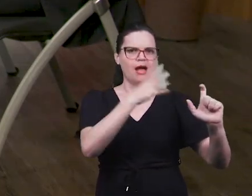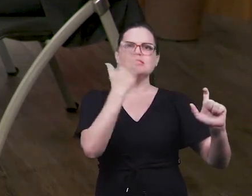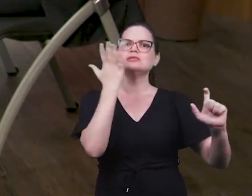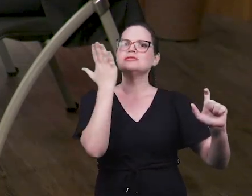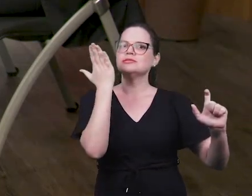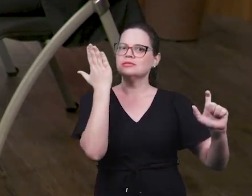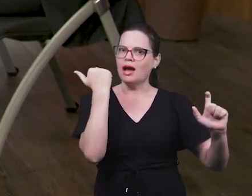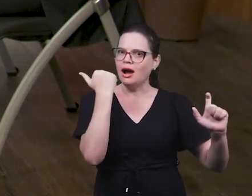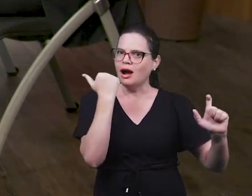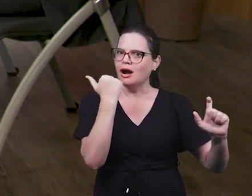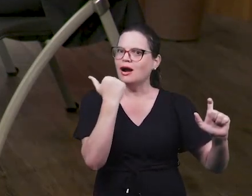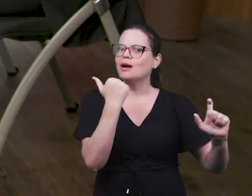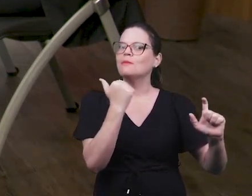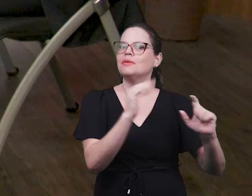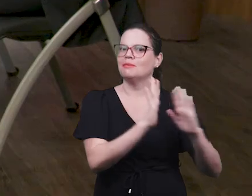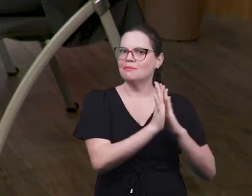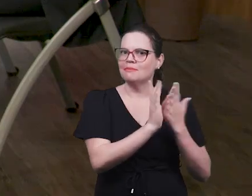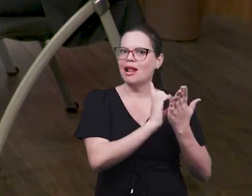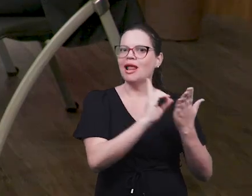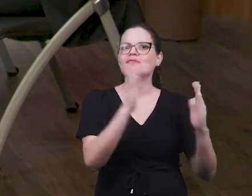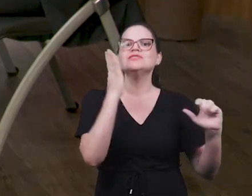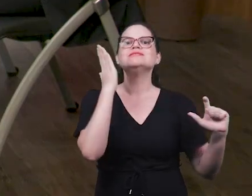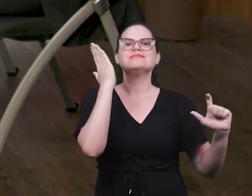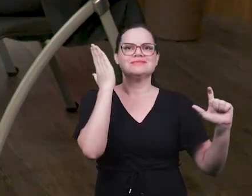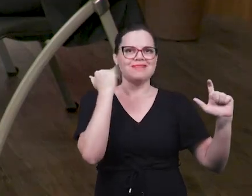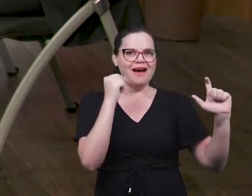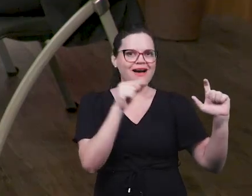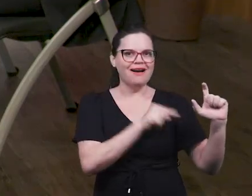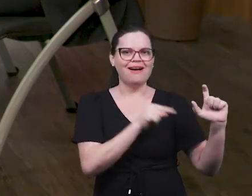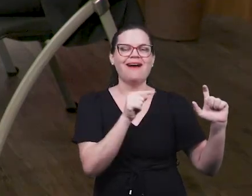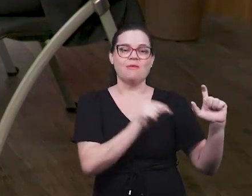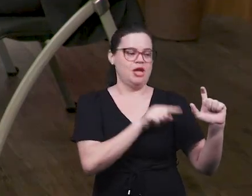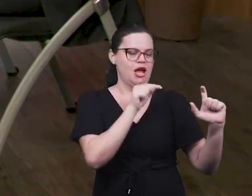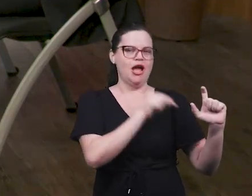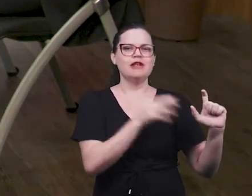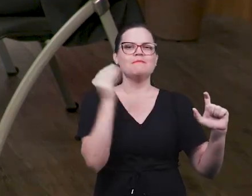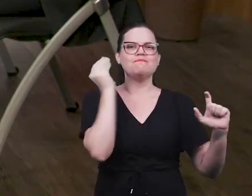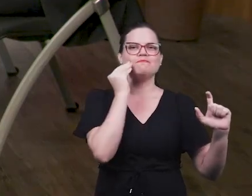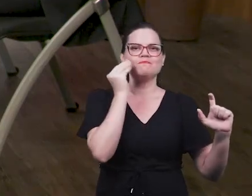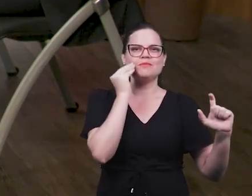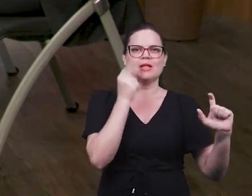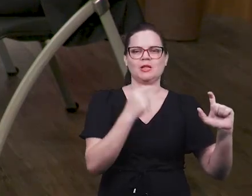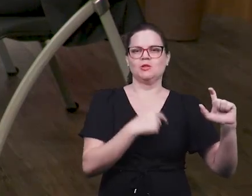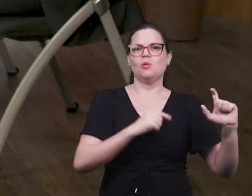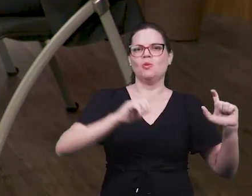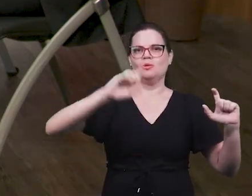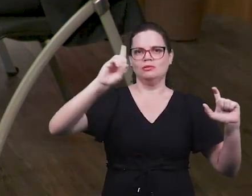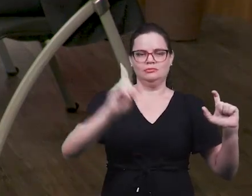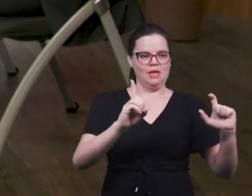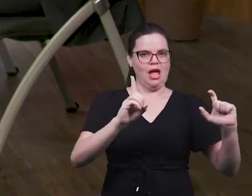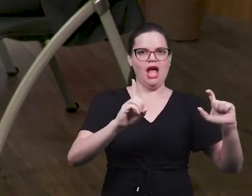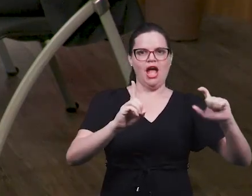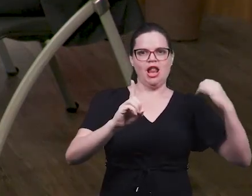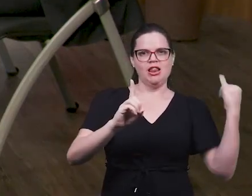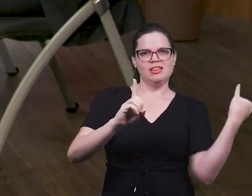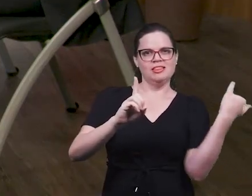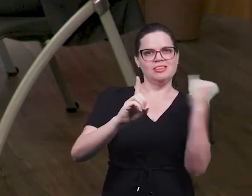últimas. Os textos bíblicos, até mesmo para tentar levar o Senhor Jesus a negar o projeto,